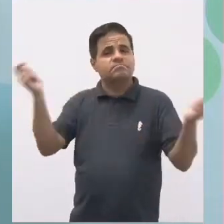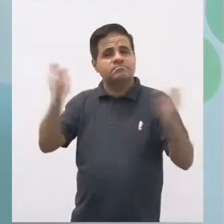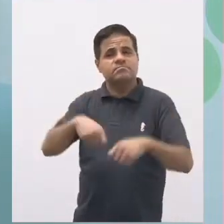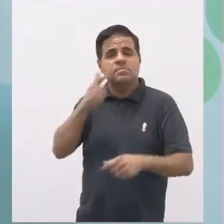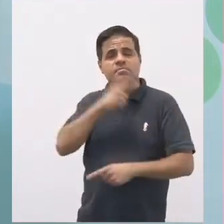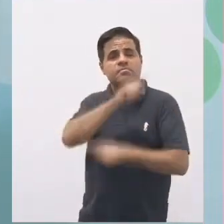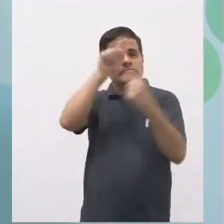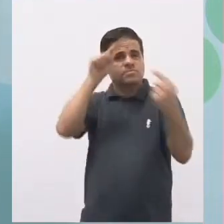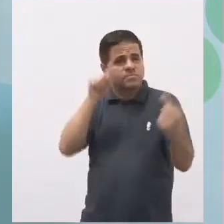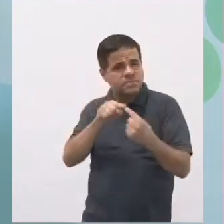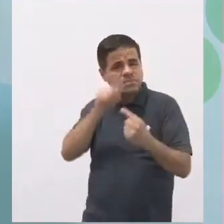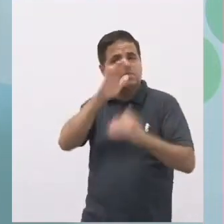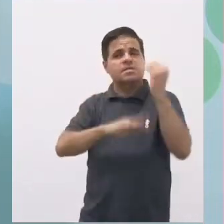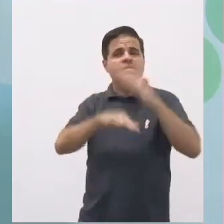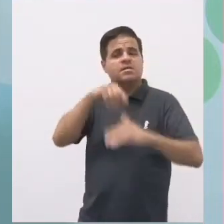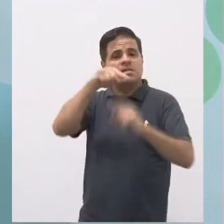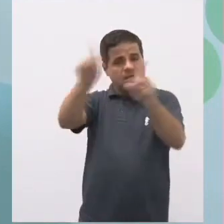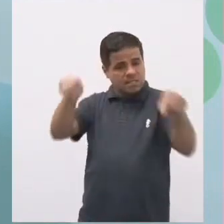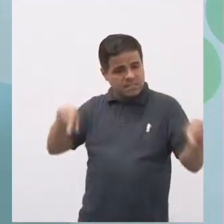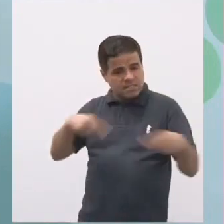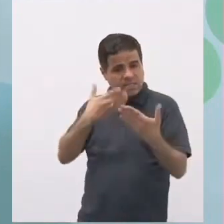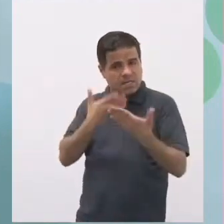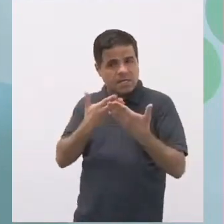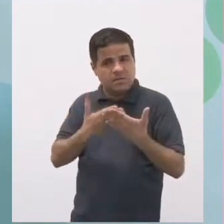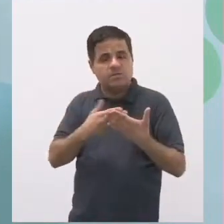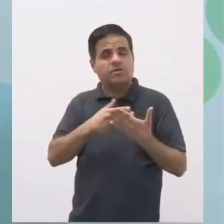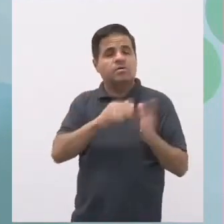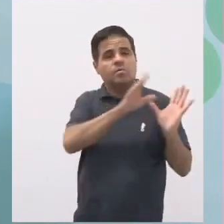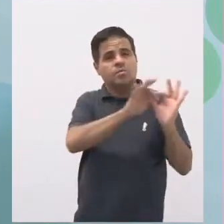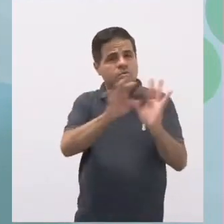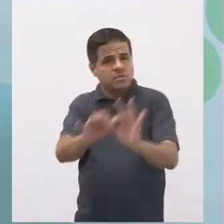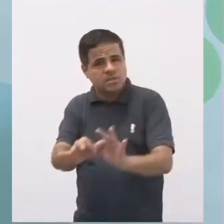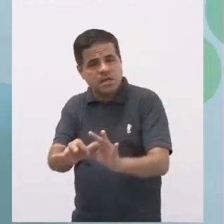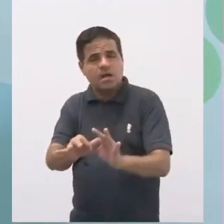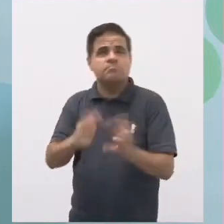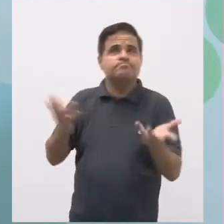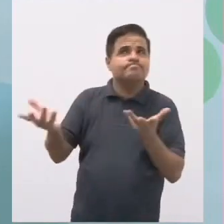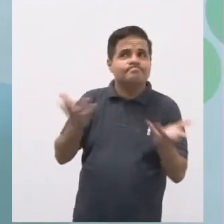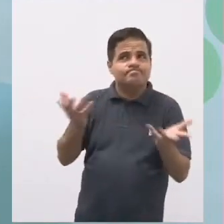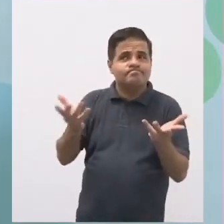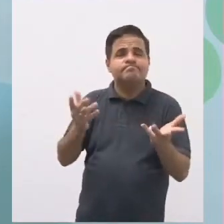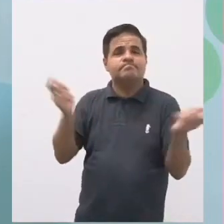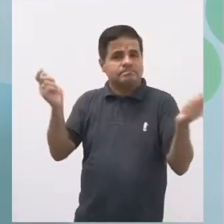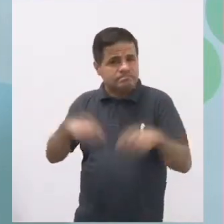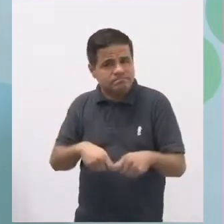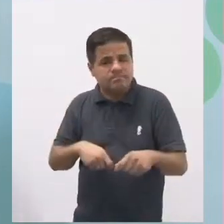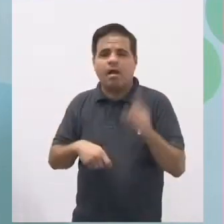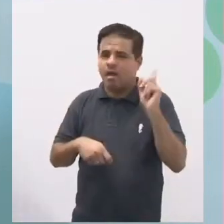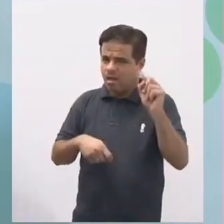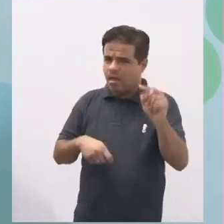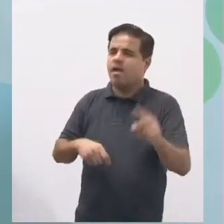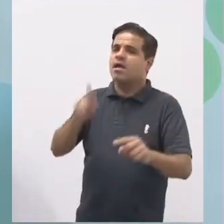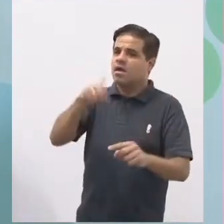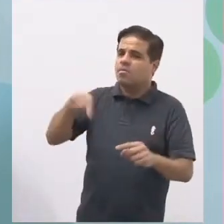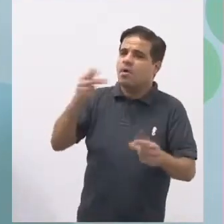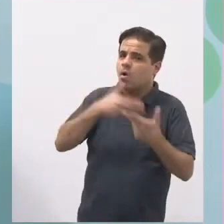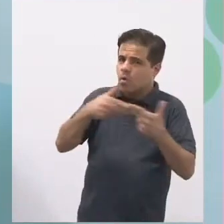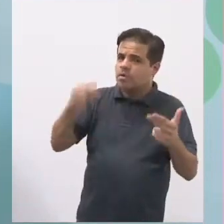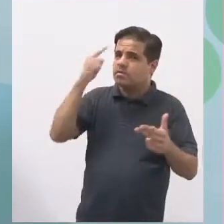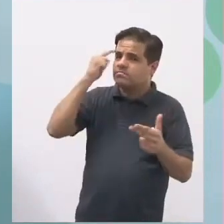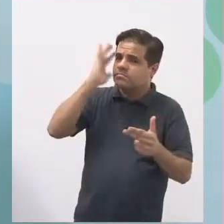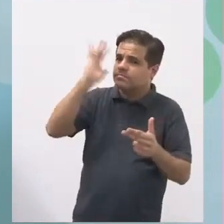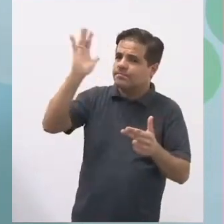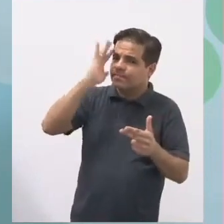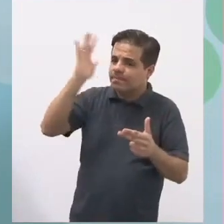consigo aplicar essa ação dentro da minha sala de aula, dentro de um contexto, dentro de uma determinada cultura, comunidade. Então, realmente é um caso de